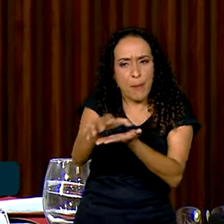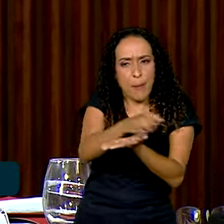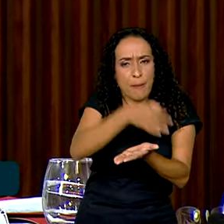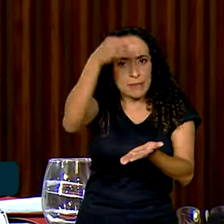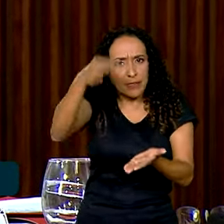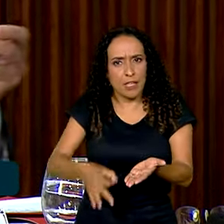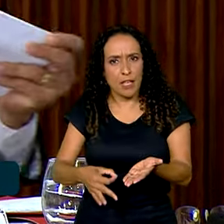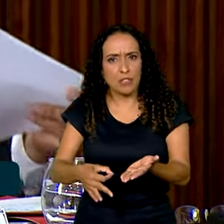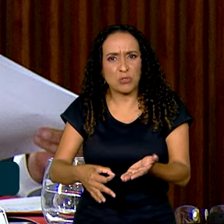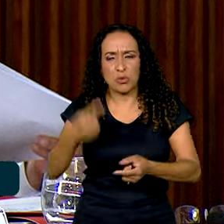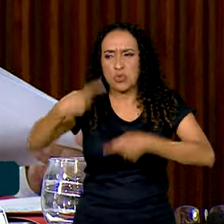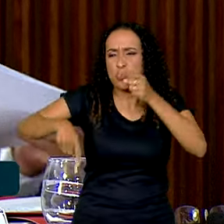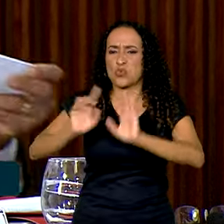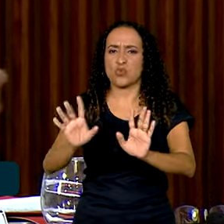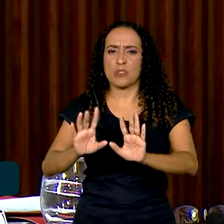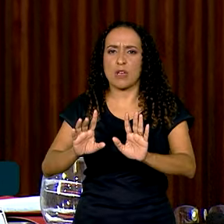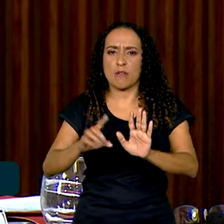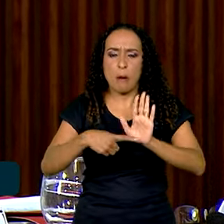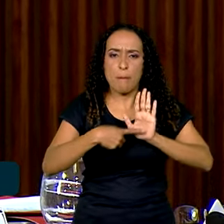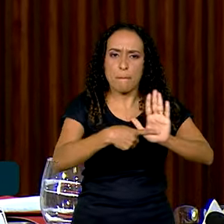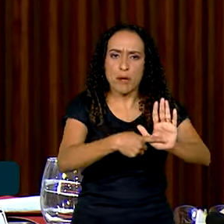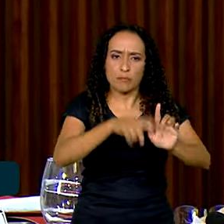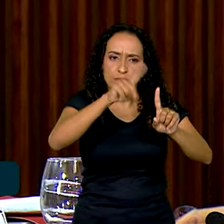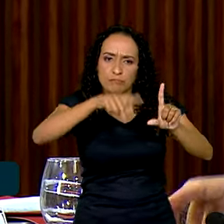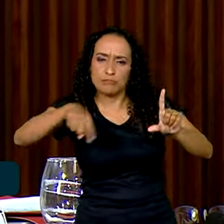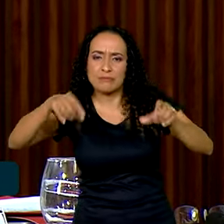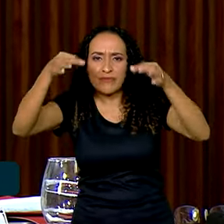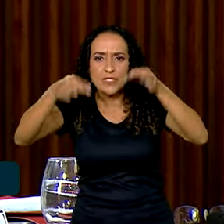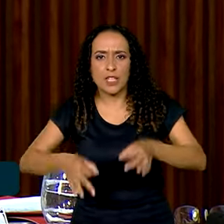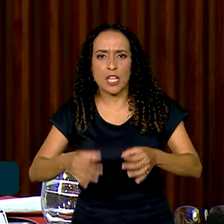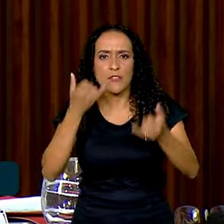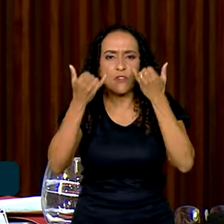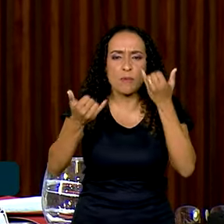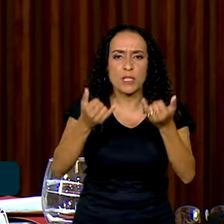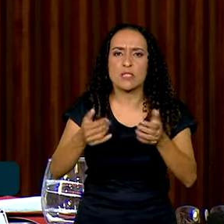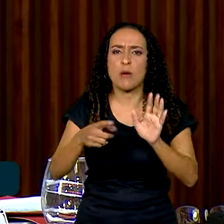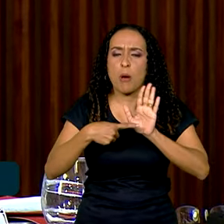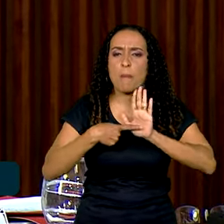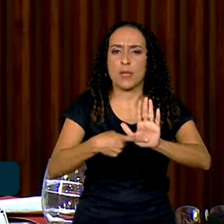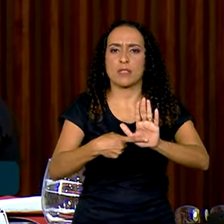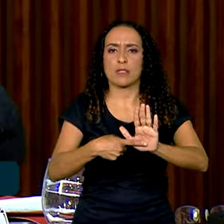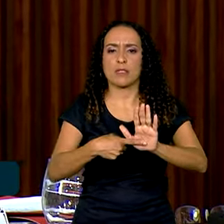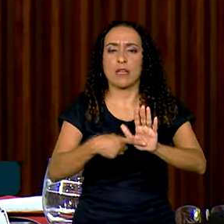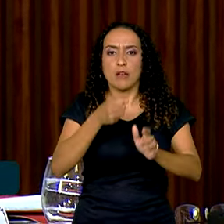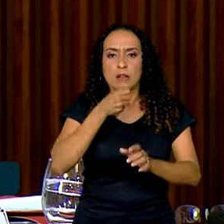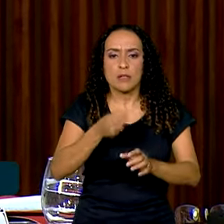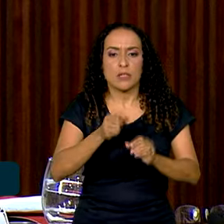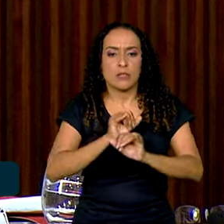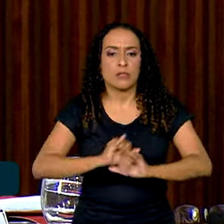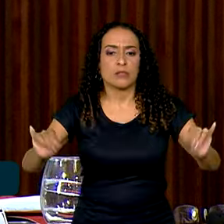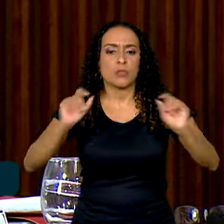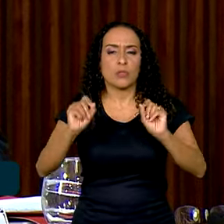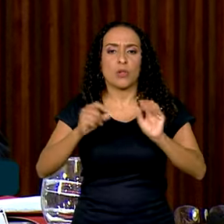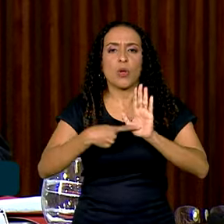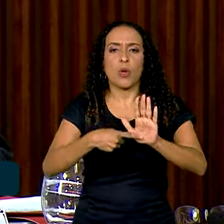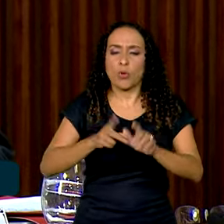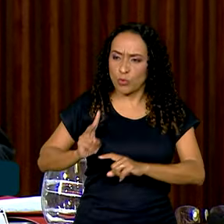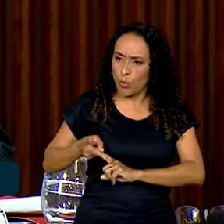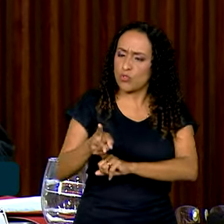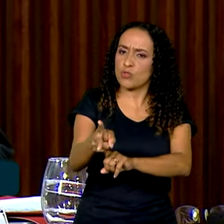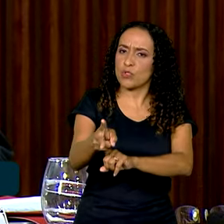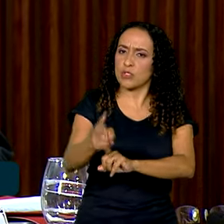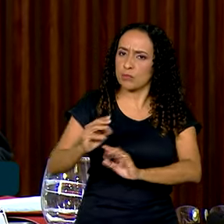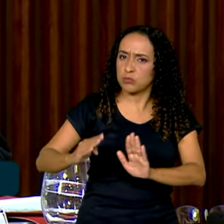não discurso, gráficos concretos, informações possam ser apresentadas à imprensa, mostrando a continuidade